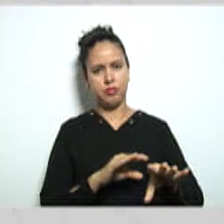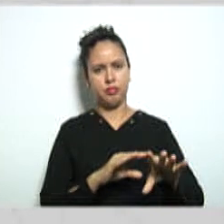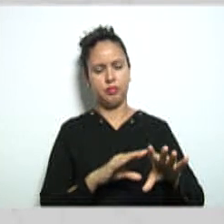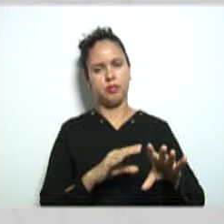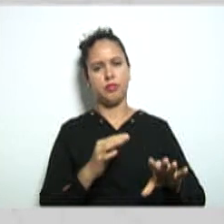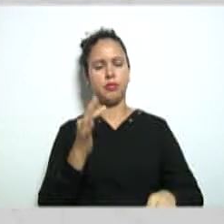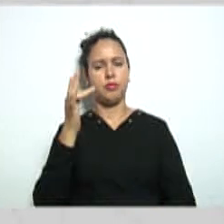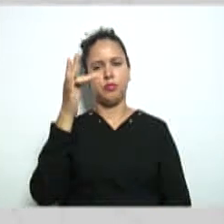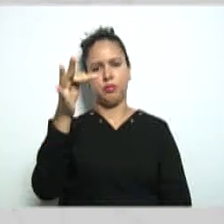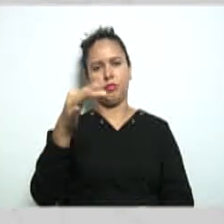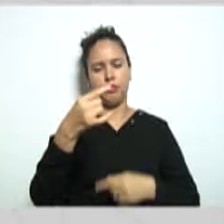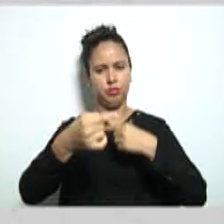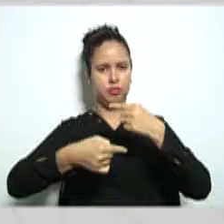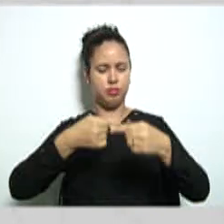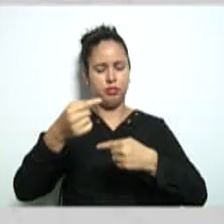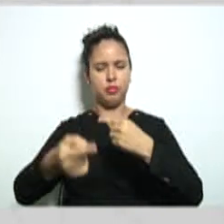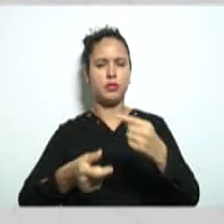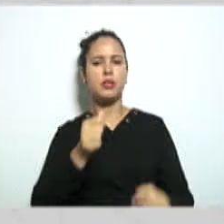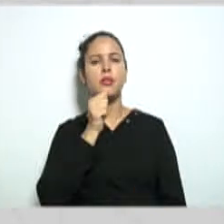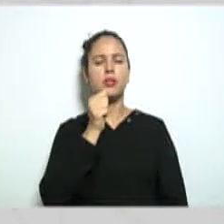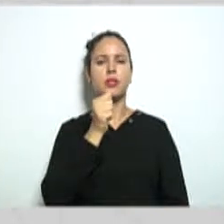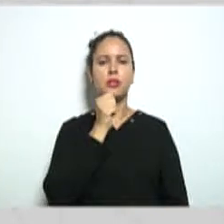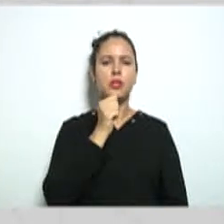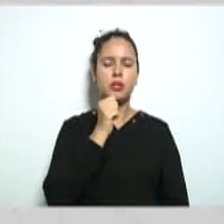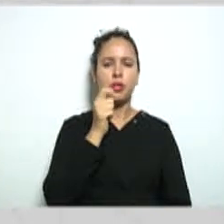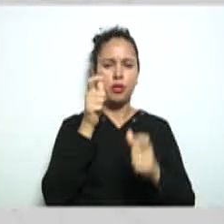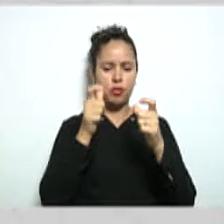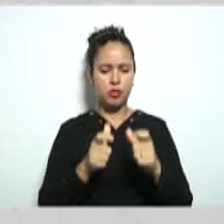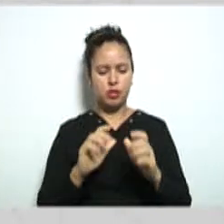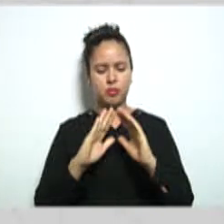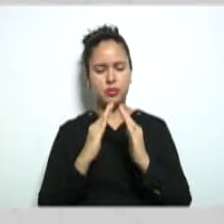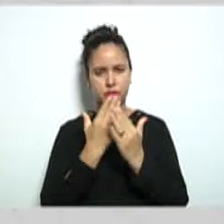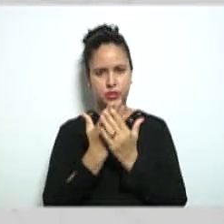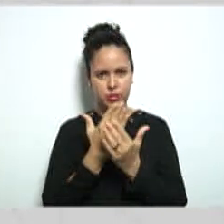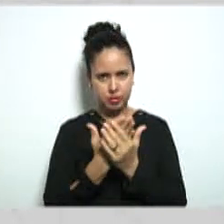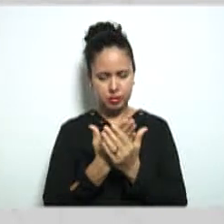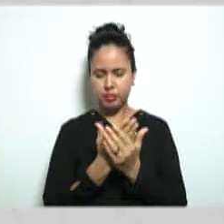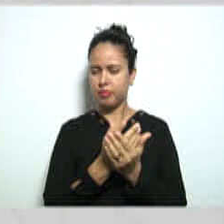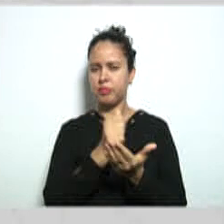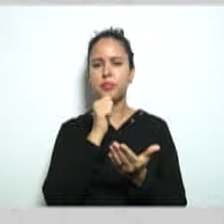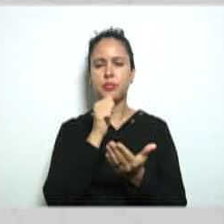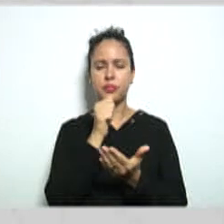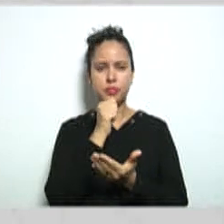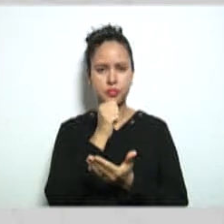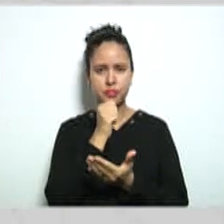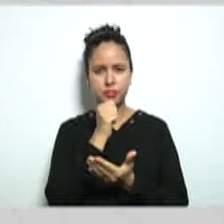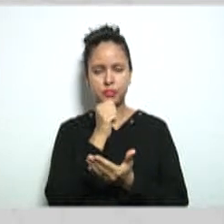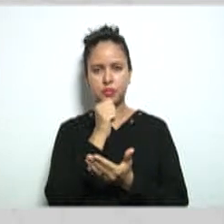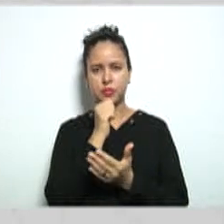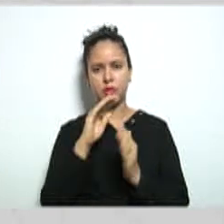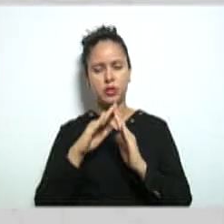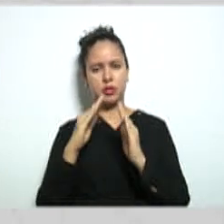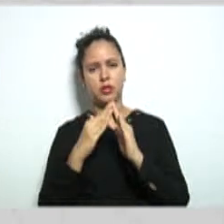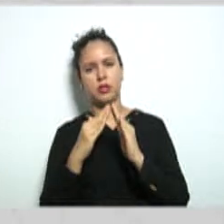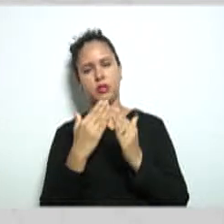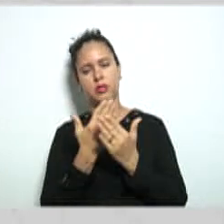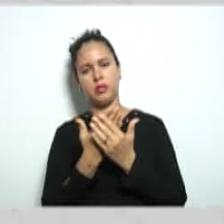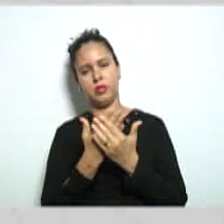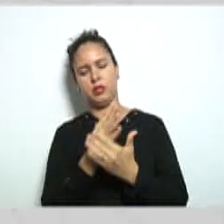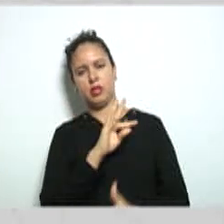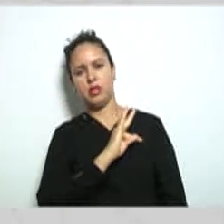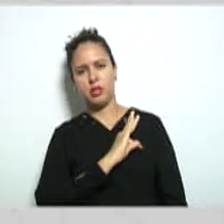geração. Então, não existia um lugar para se estudar como nós temos hoje, na escola. Não havia uma escola técnica. A